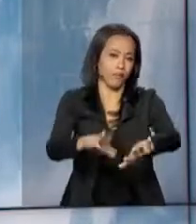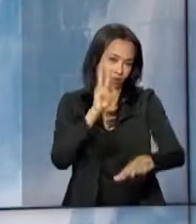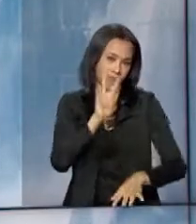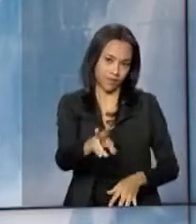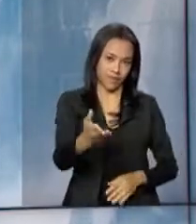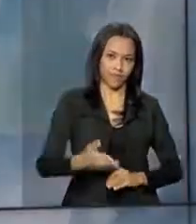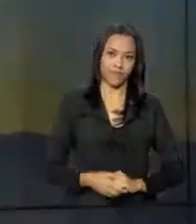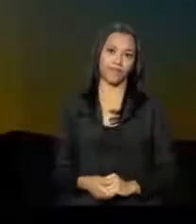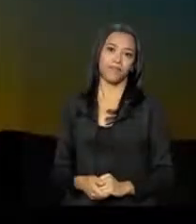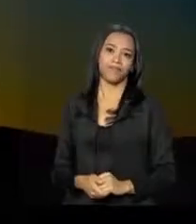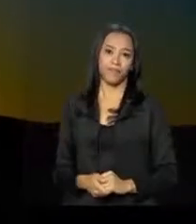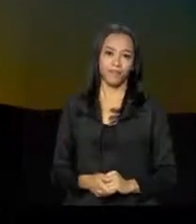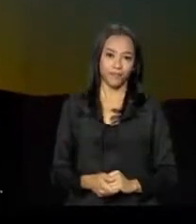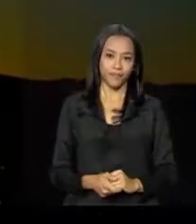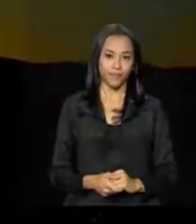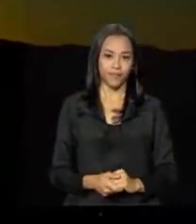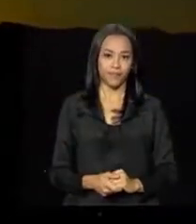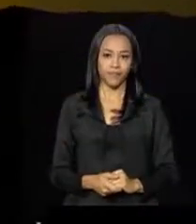ver.